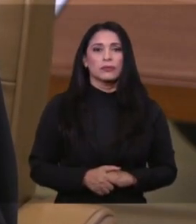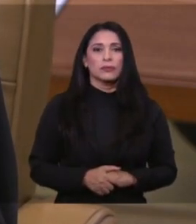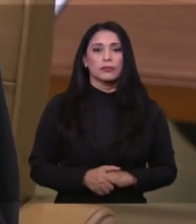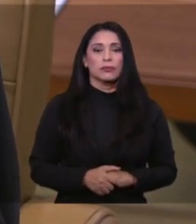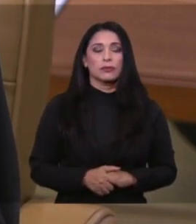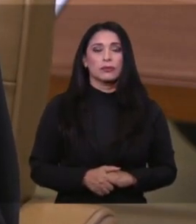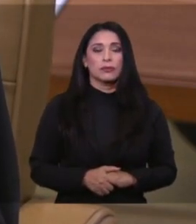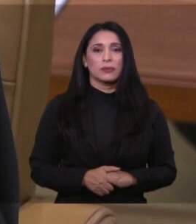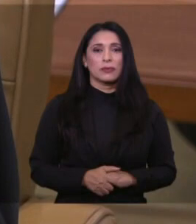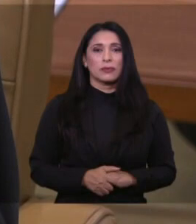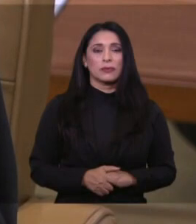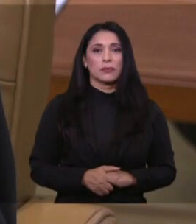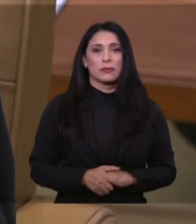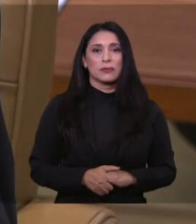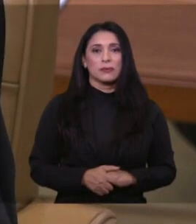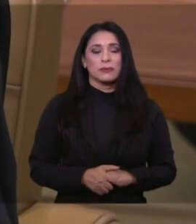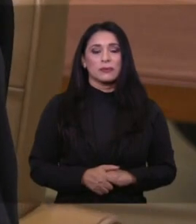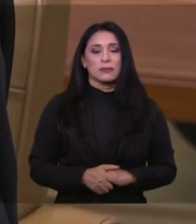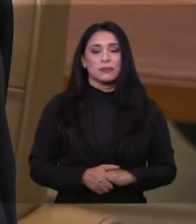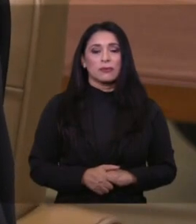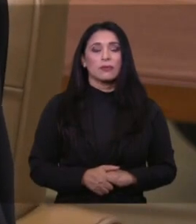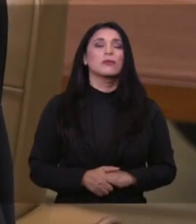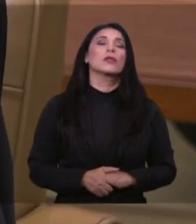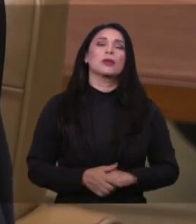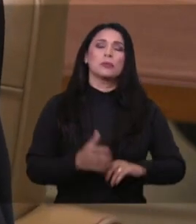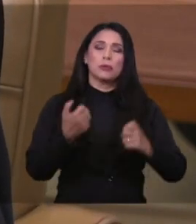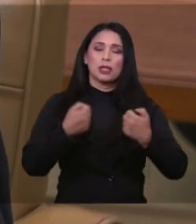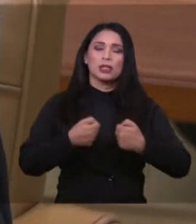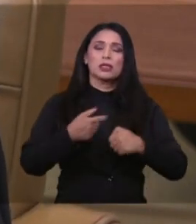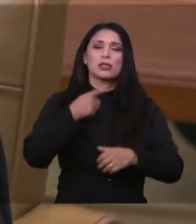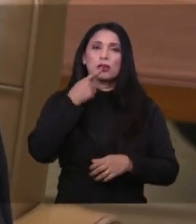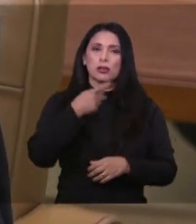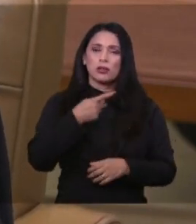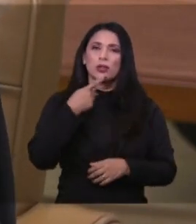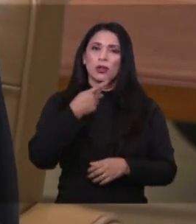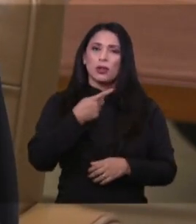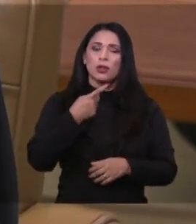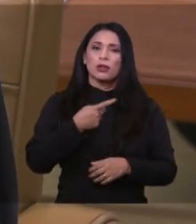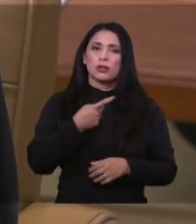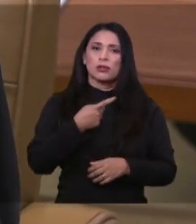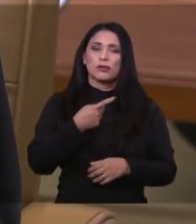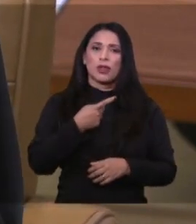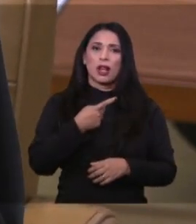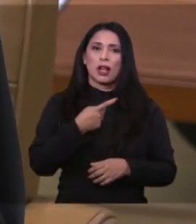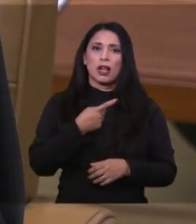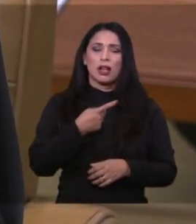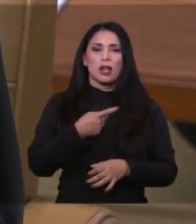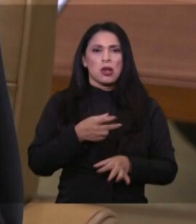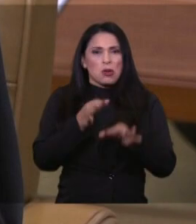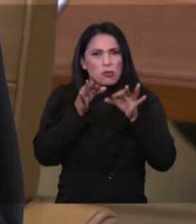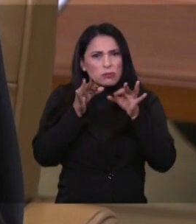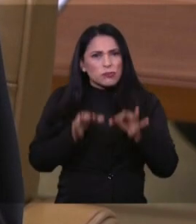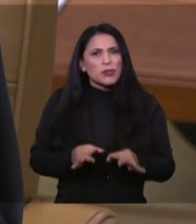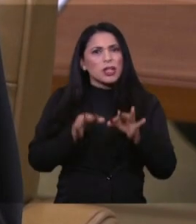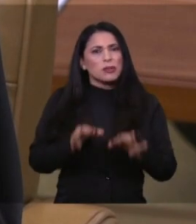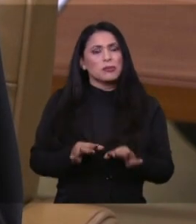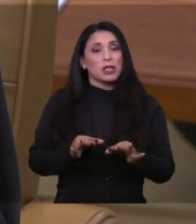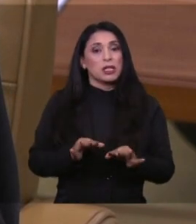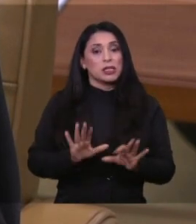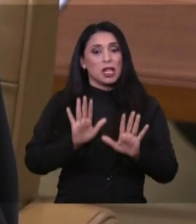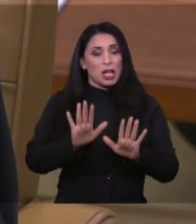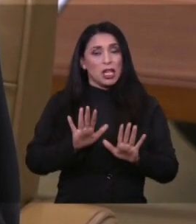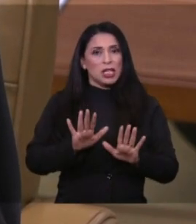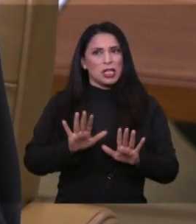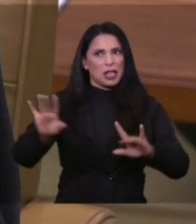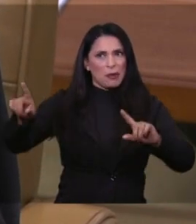Cumpre dizê-lo com a serenidade, mas com firmeza, e com o desassombro que esse tipo de investida